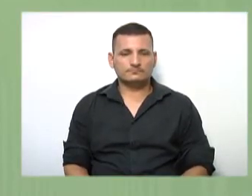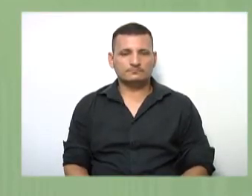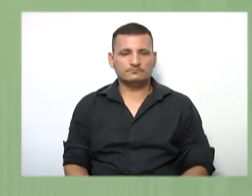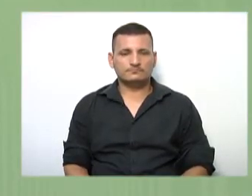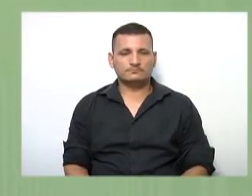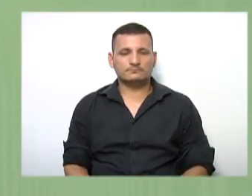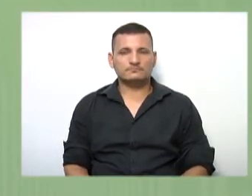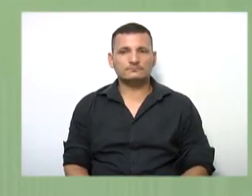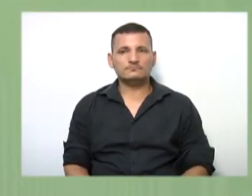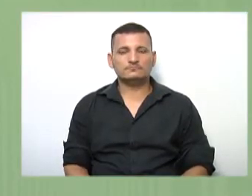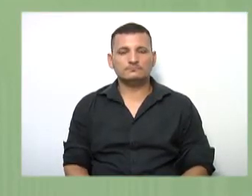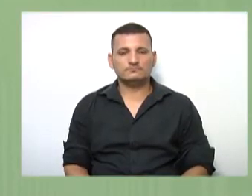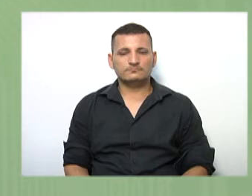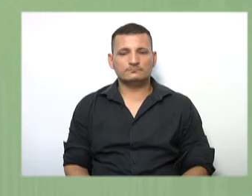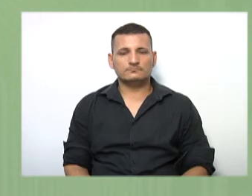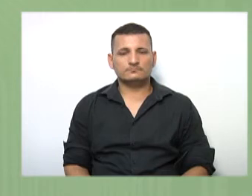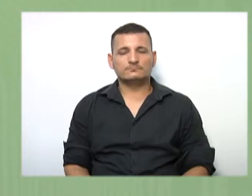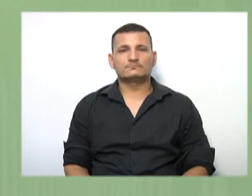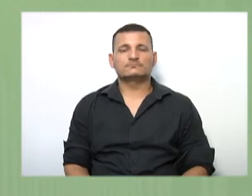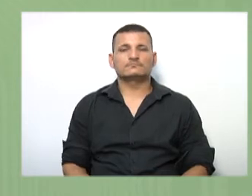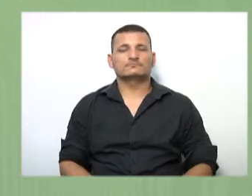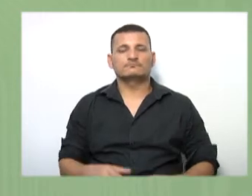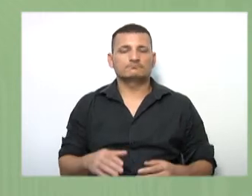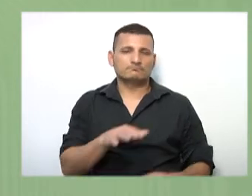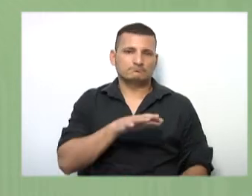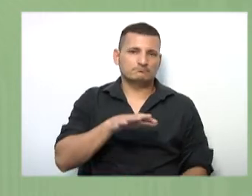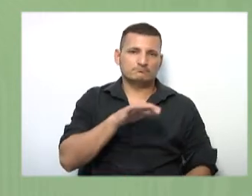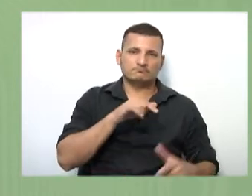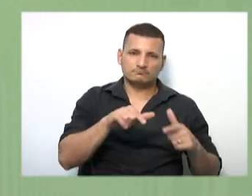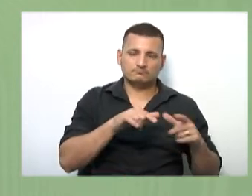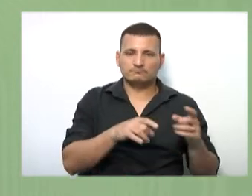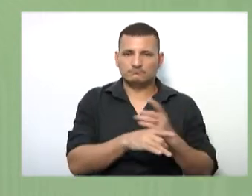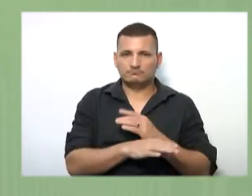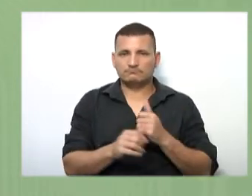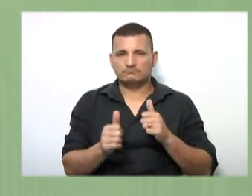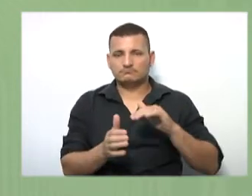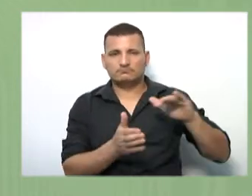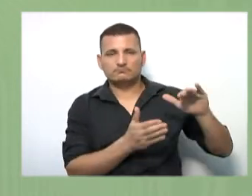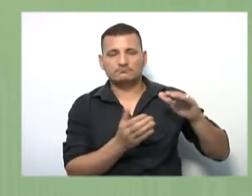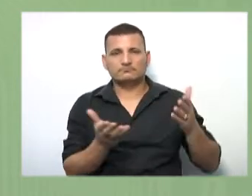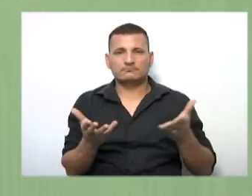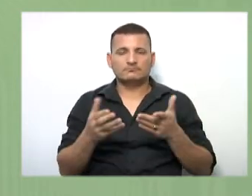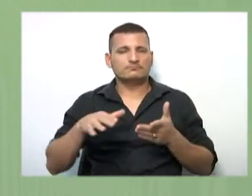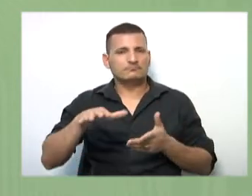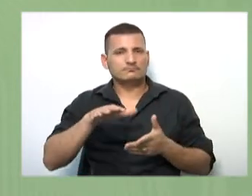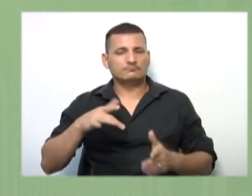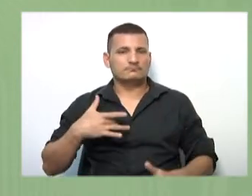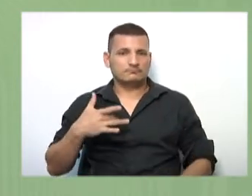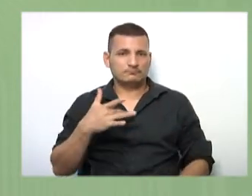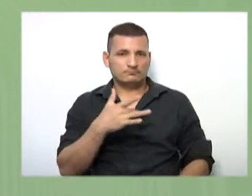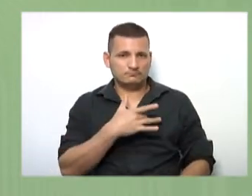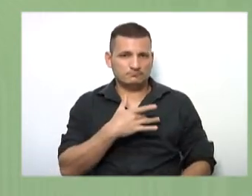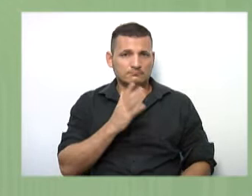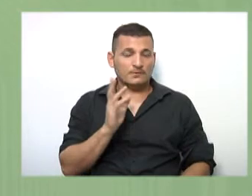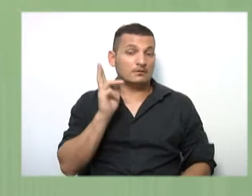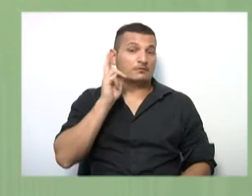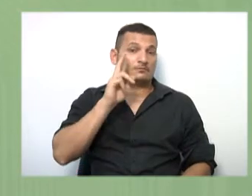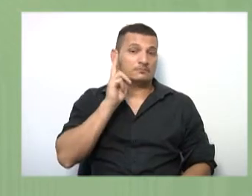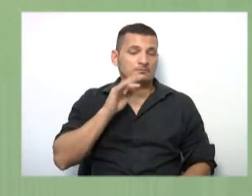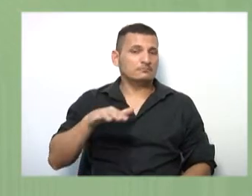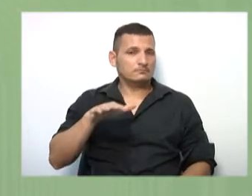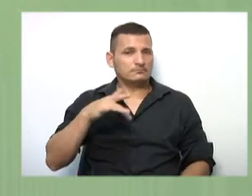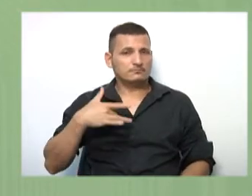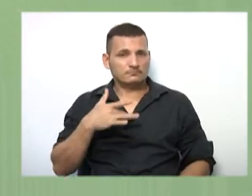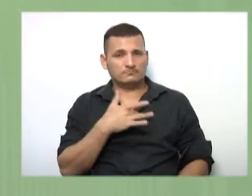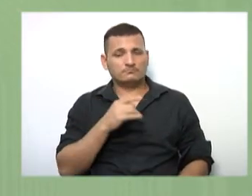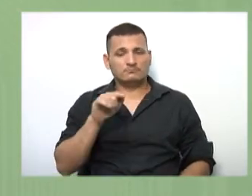Bom, concluindo esse ramo do trabalho, a gente pode começar a falar agora do ramo da saúde. Lembrando que o ramo da saúde, ele